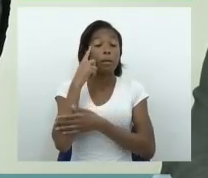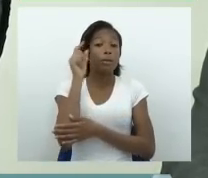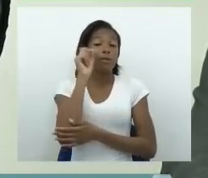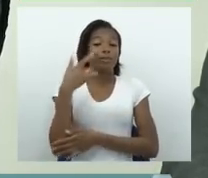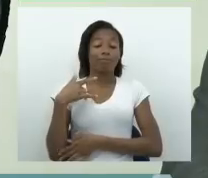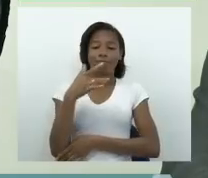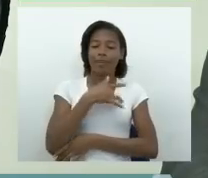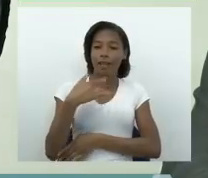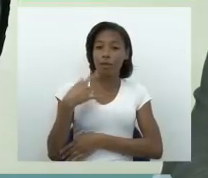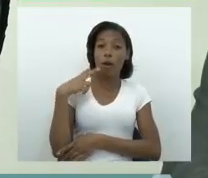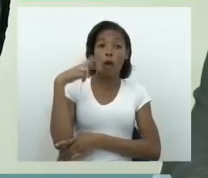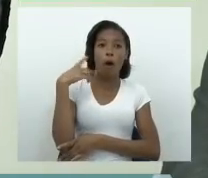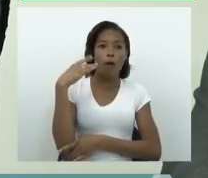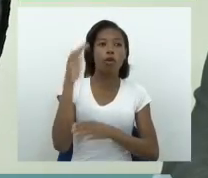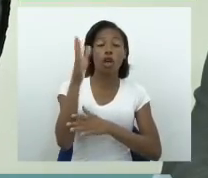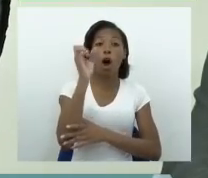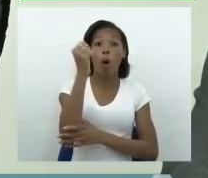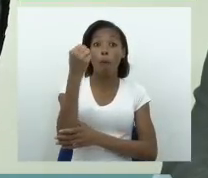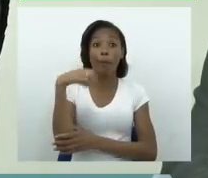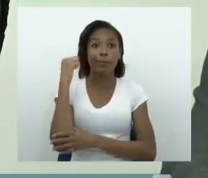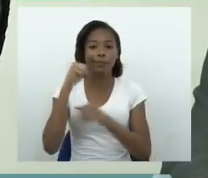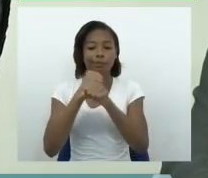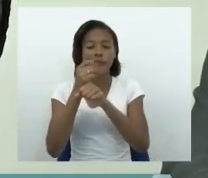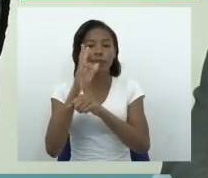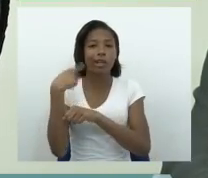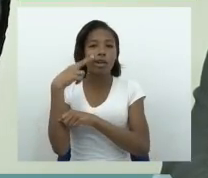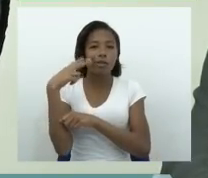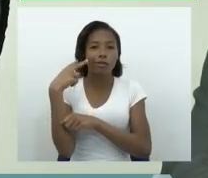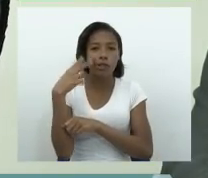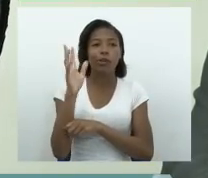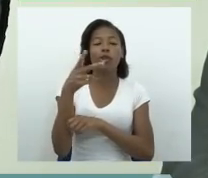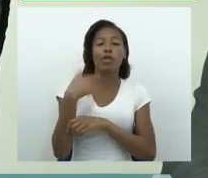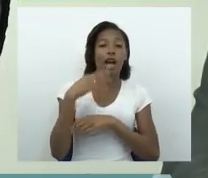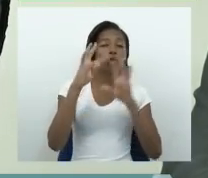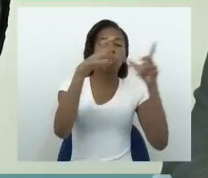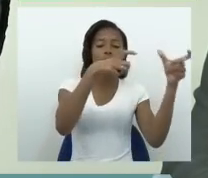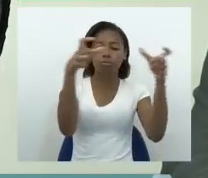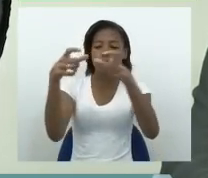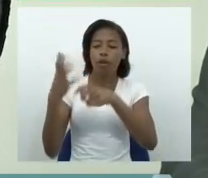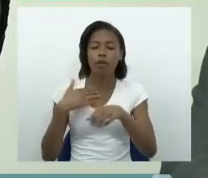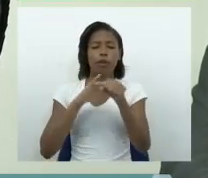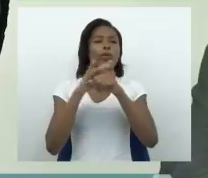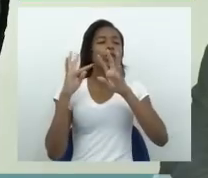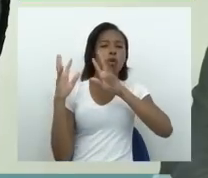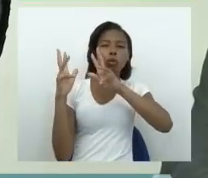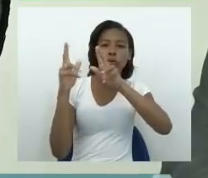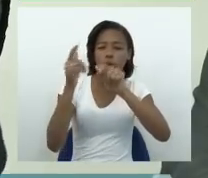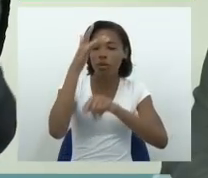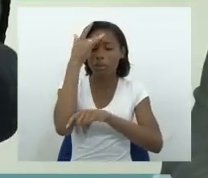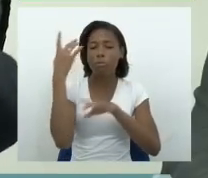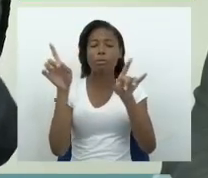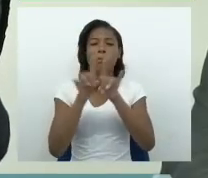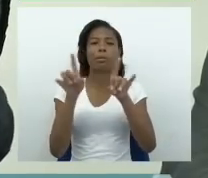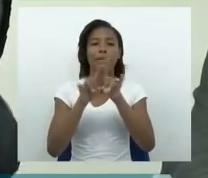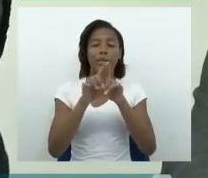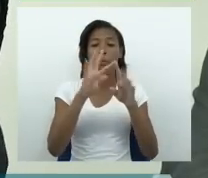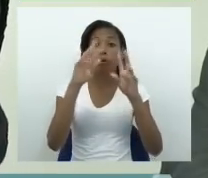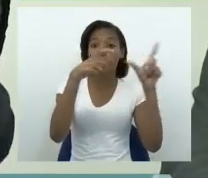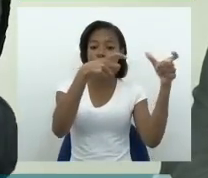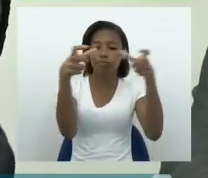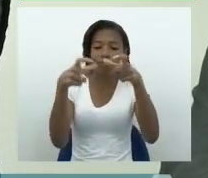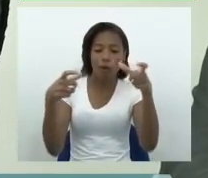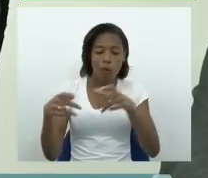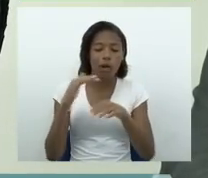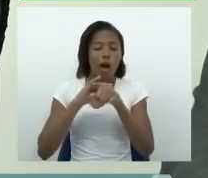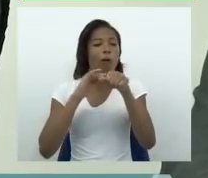enquanto vereador, nos últimos 8 anos, andei pelos 4 cantos da cidade, conversei com todos os bairros, né,